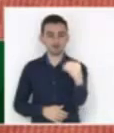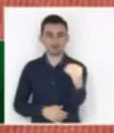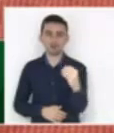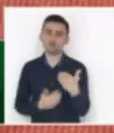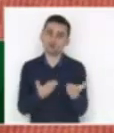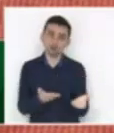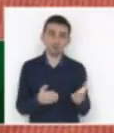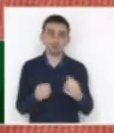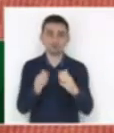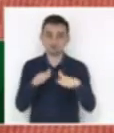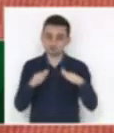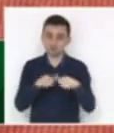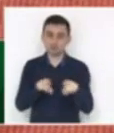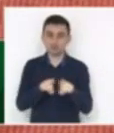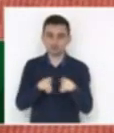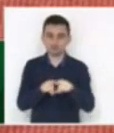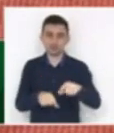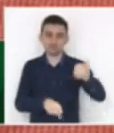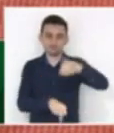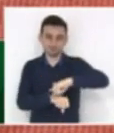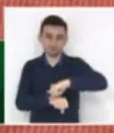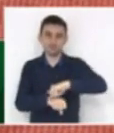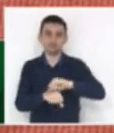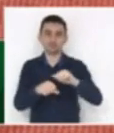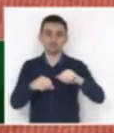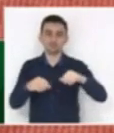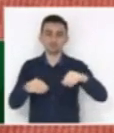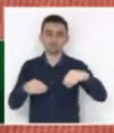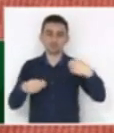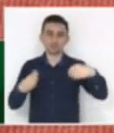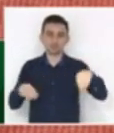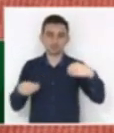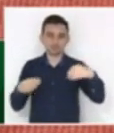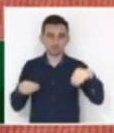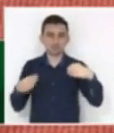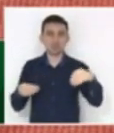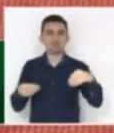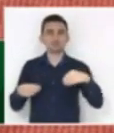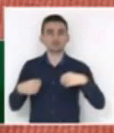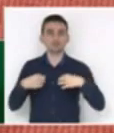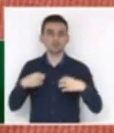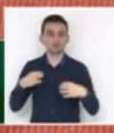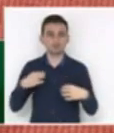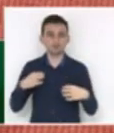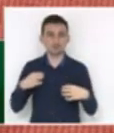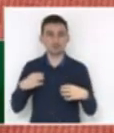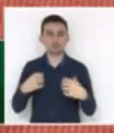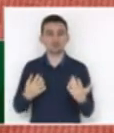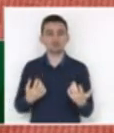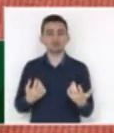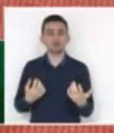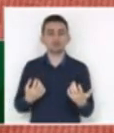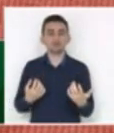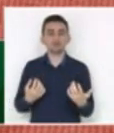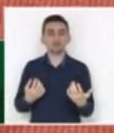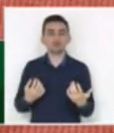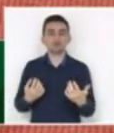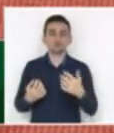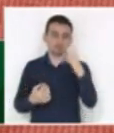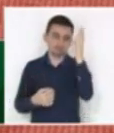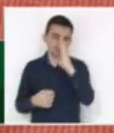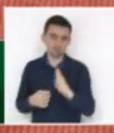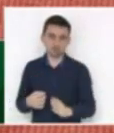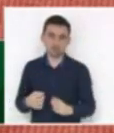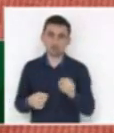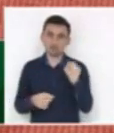tecido, é onde acontece a maior Senagip também do Brasil, acontece